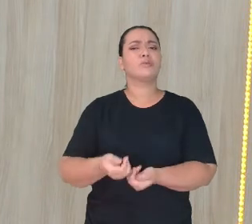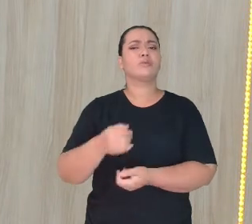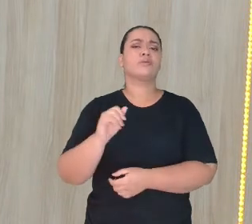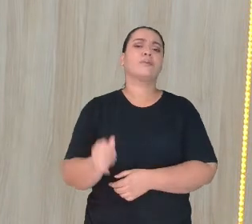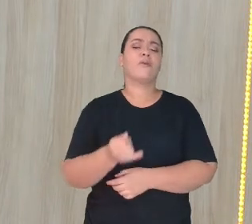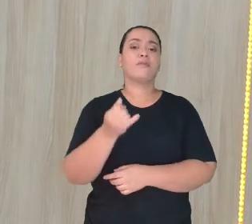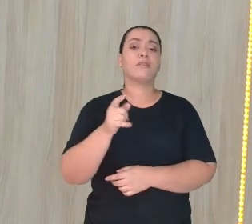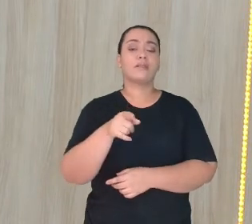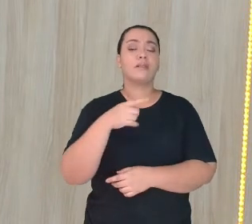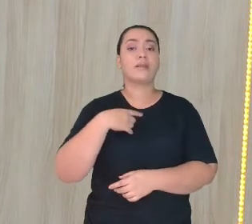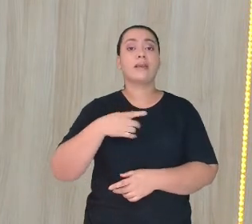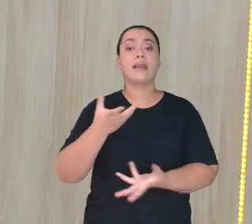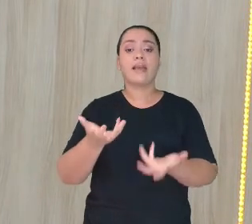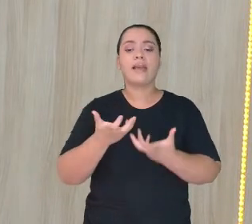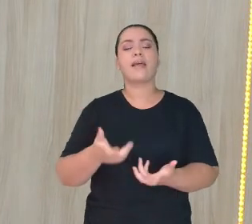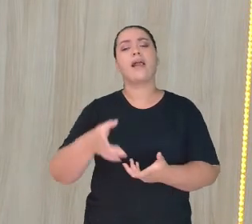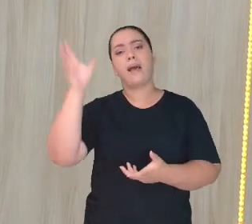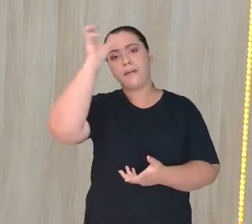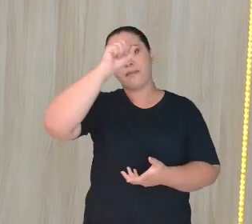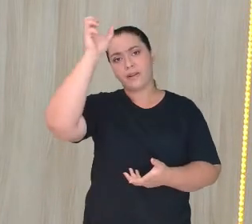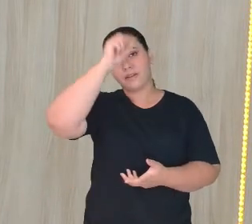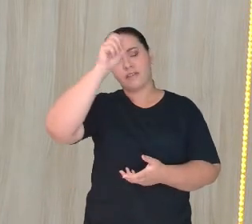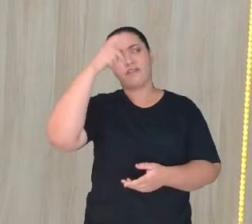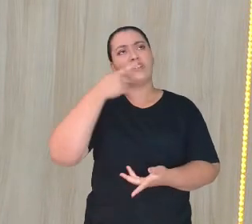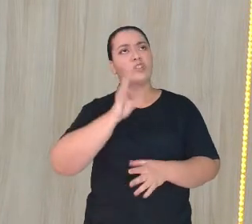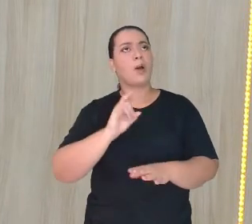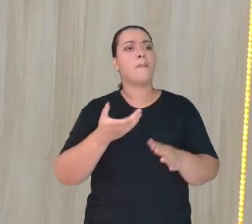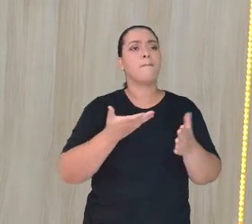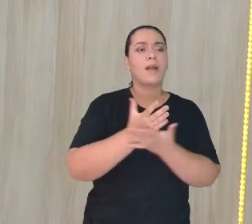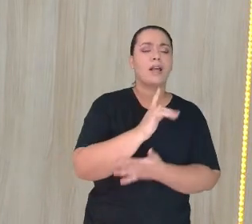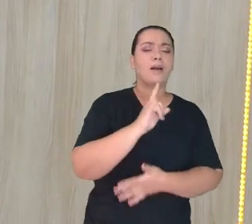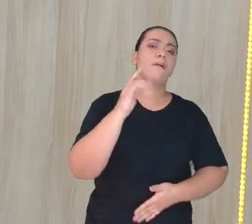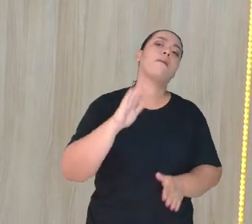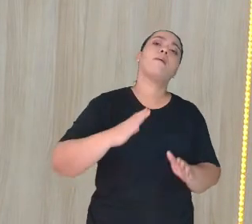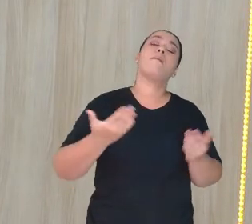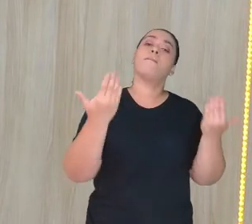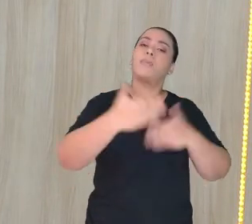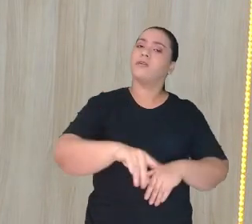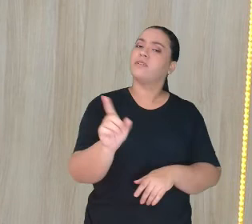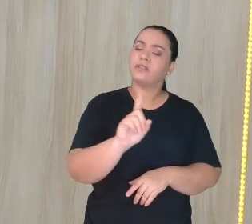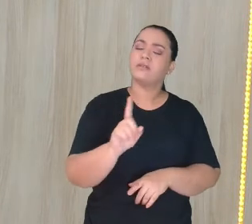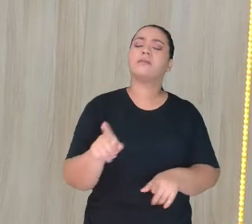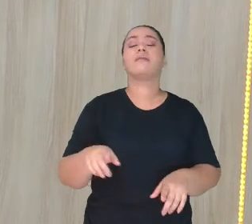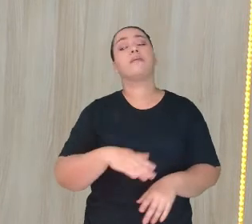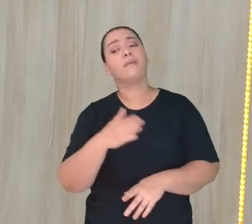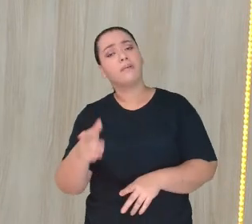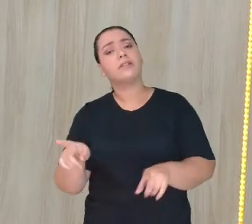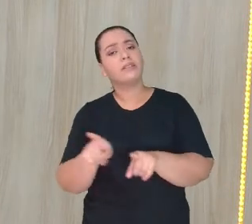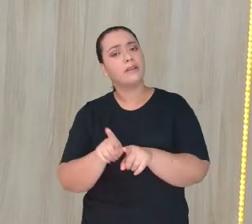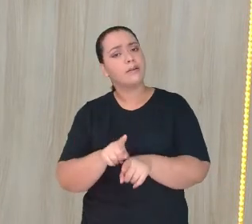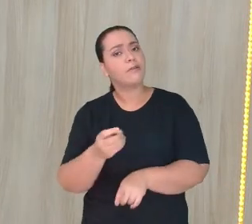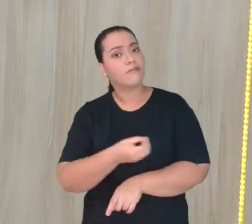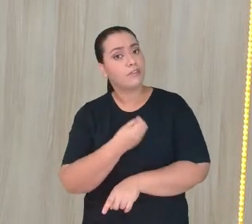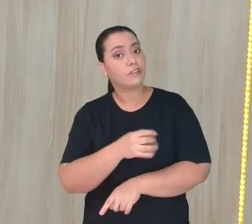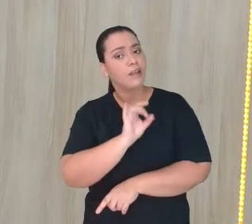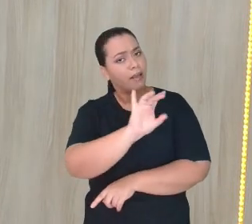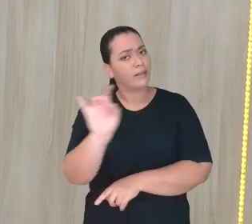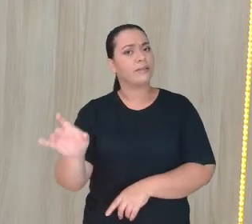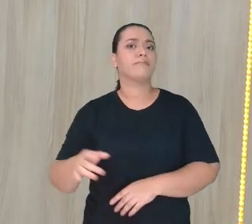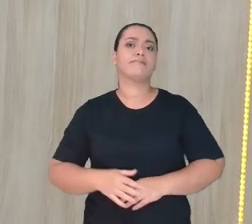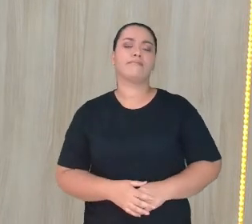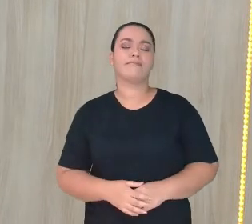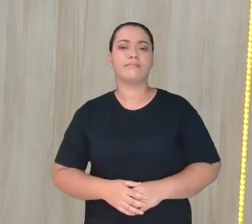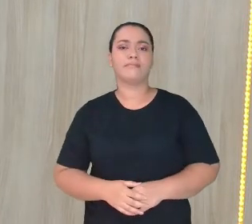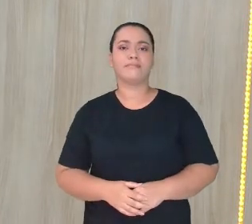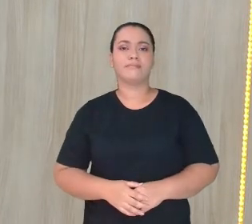sede de aprender. Não é só para passar uma prova, não é nada, é para a vida. E a vida de vocês, só quem vive é vocês.